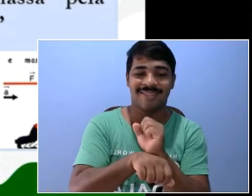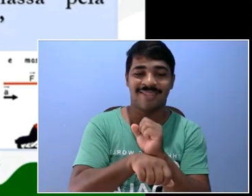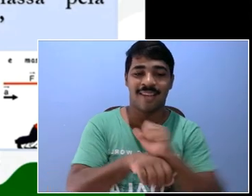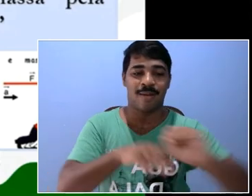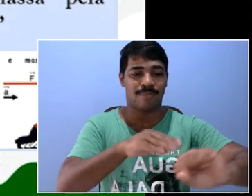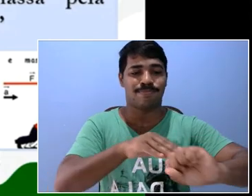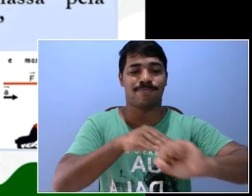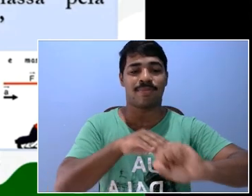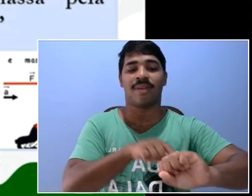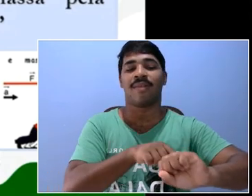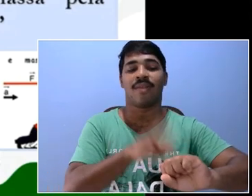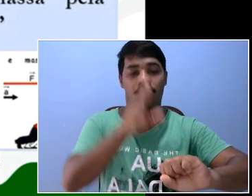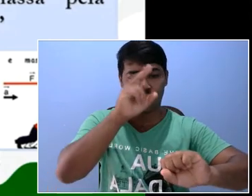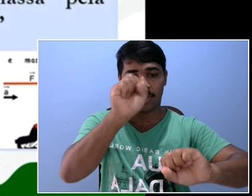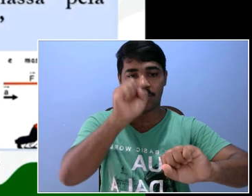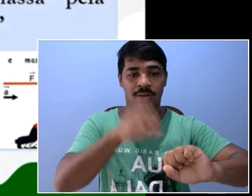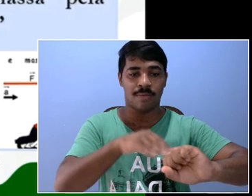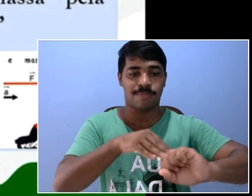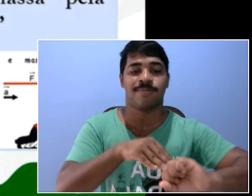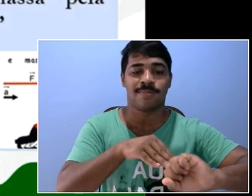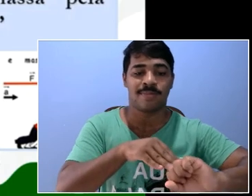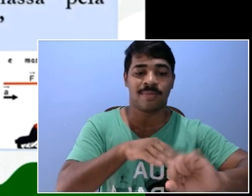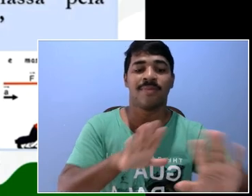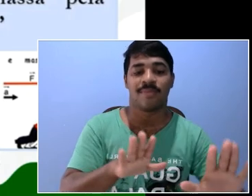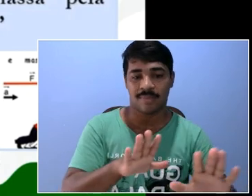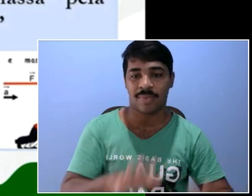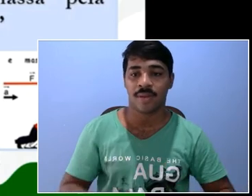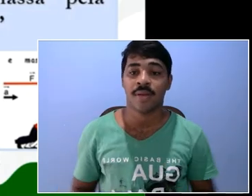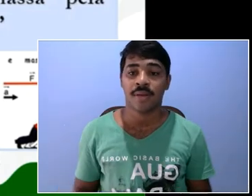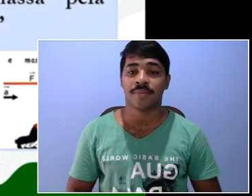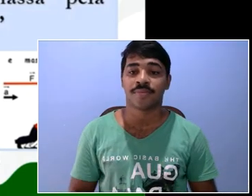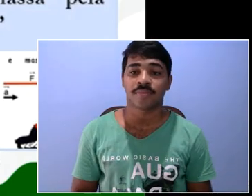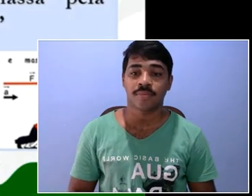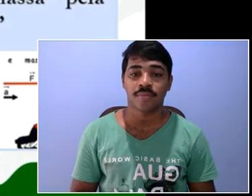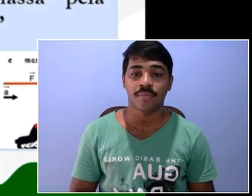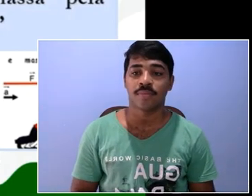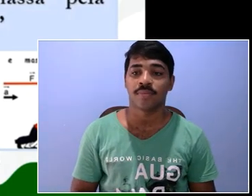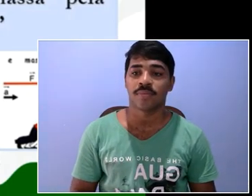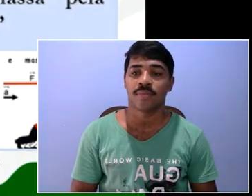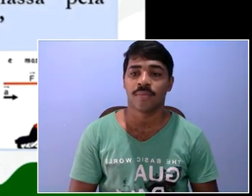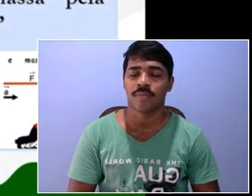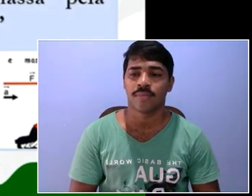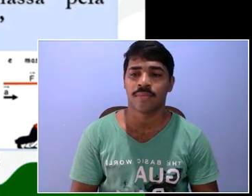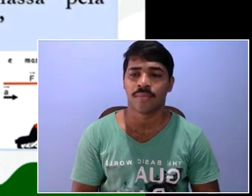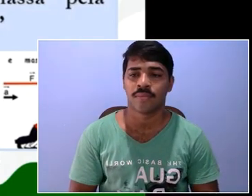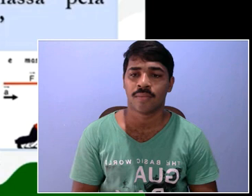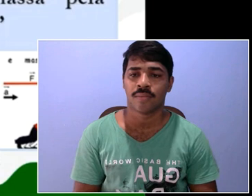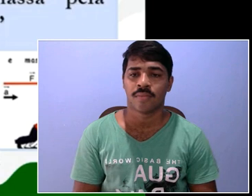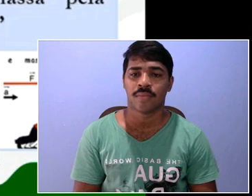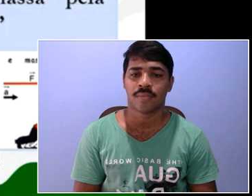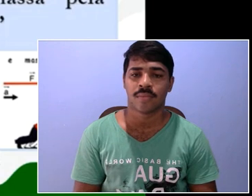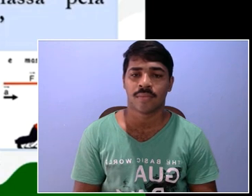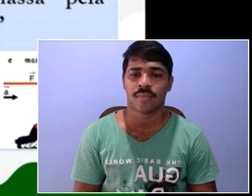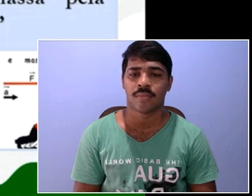e sentido de acordo com o quê? A intensidade da aplicação da força. Então, vai depender da intensidade da